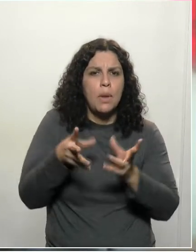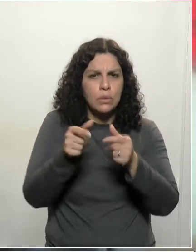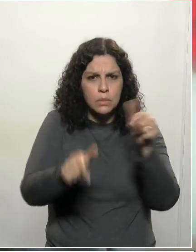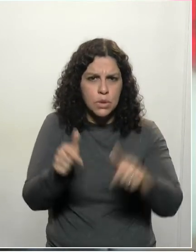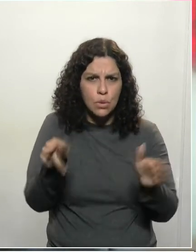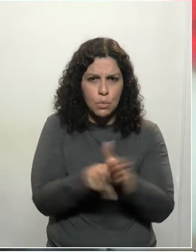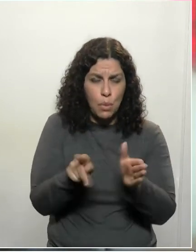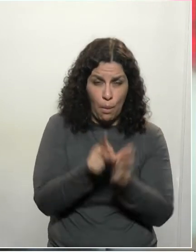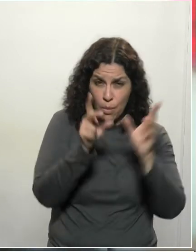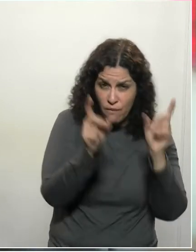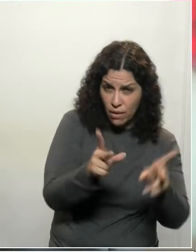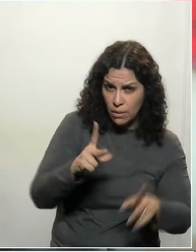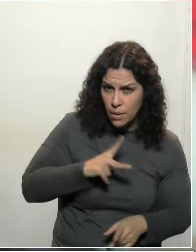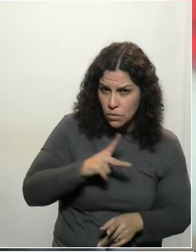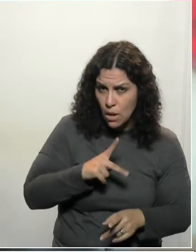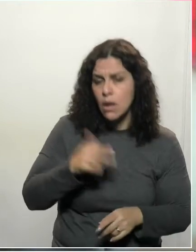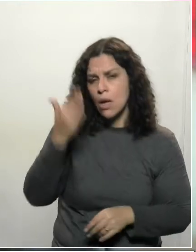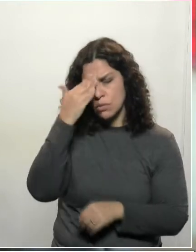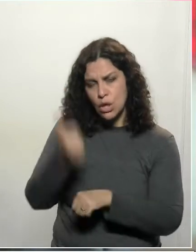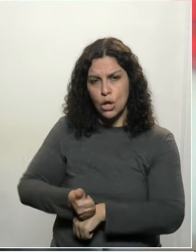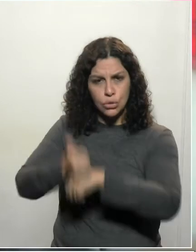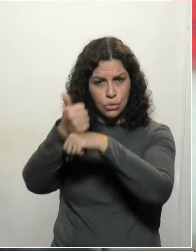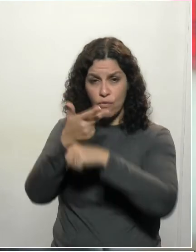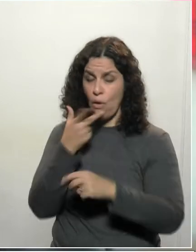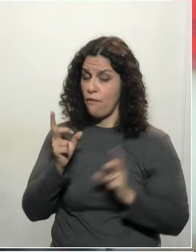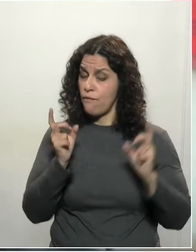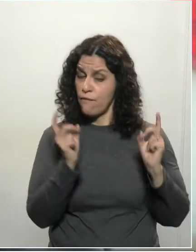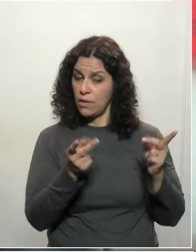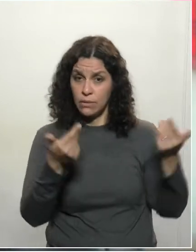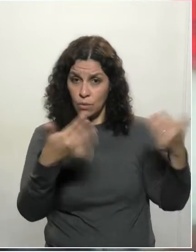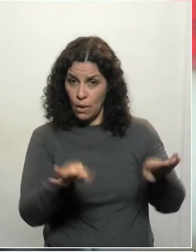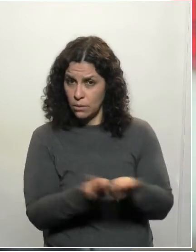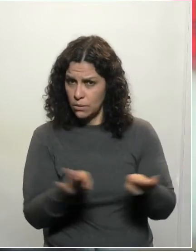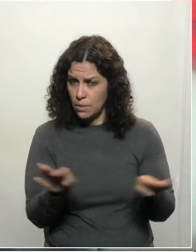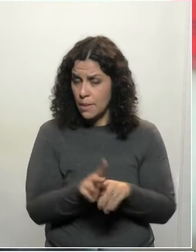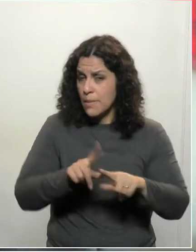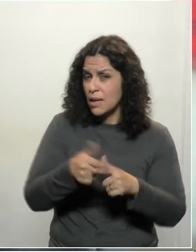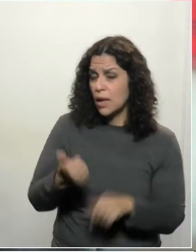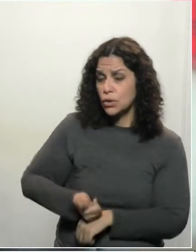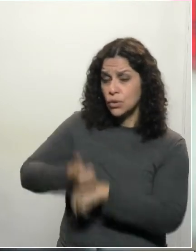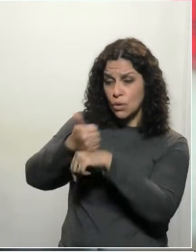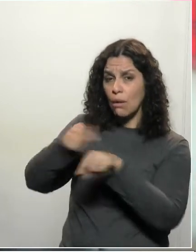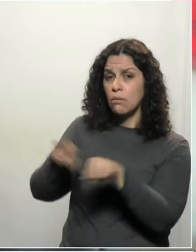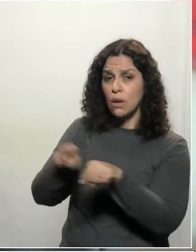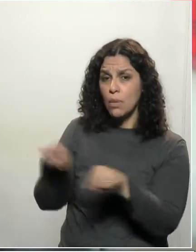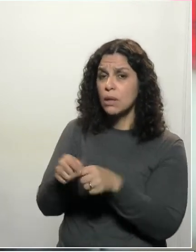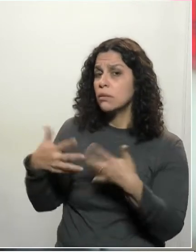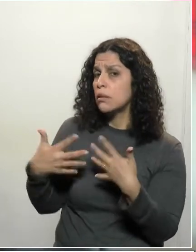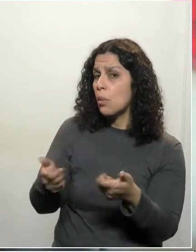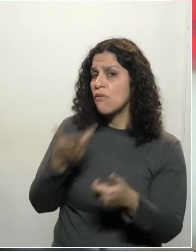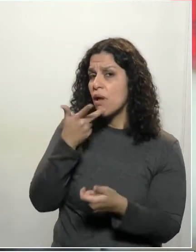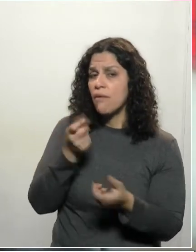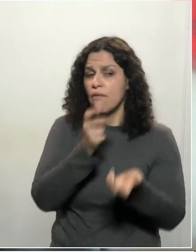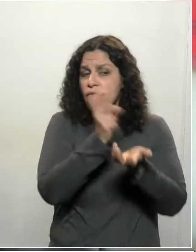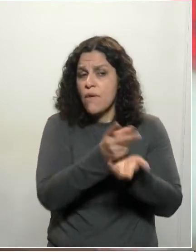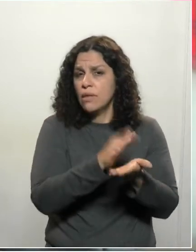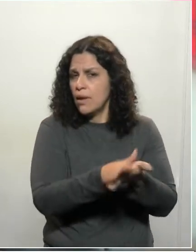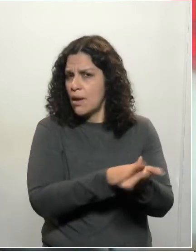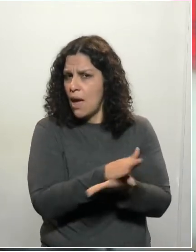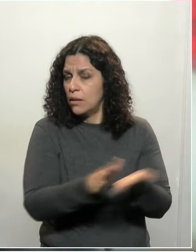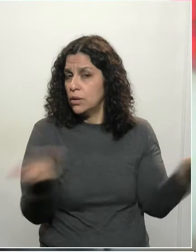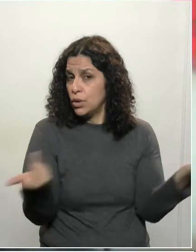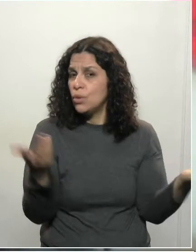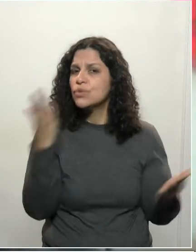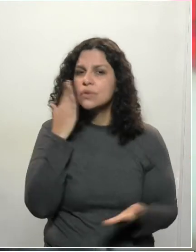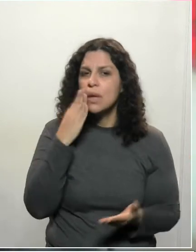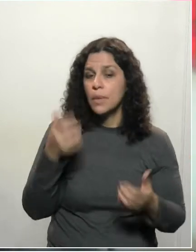queremos. Eu sei que a diretoria diz que não pretende privatizar, não tenho dúvidas disso, mas a diretoria também da Copel Telecom dizia que não pretendia fazê-lo e